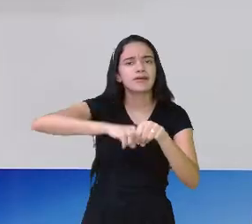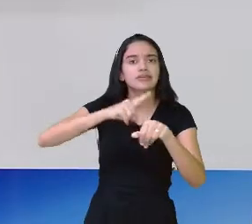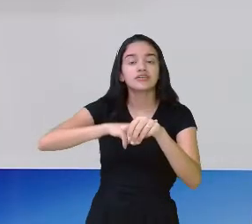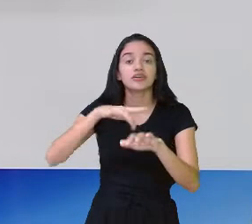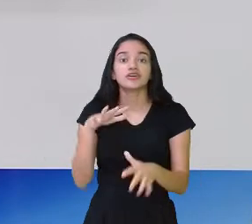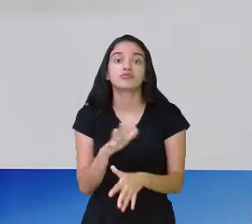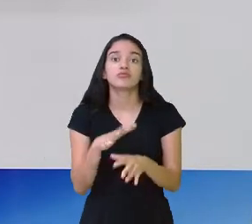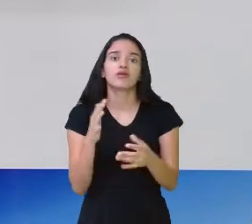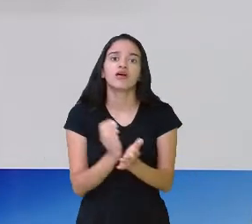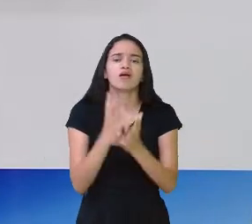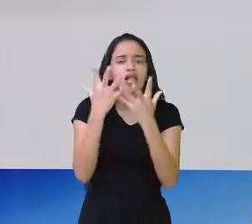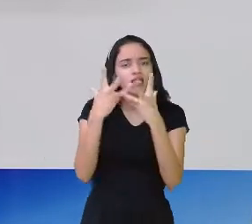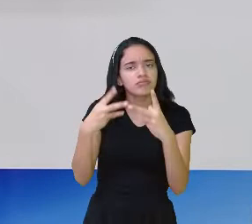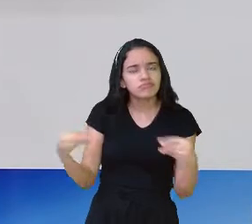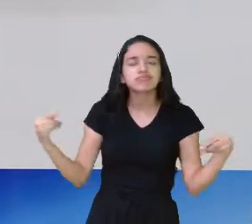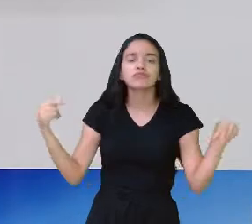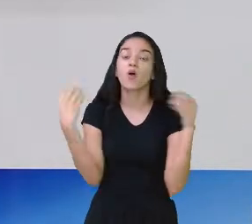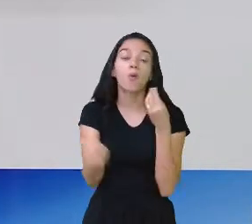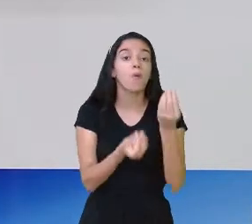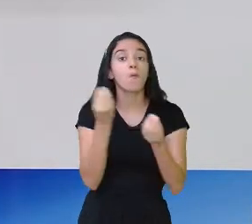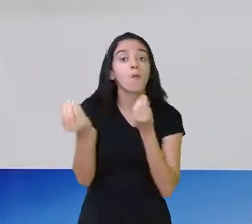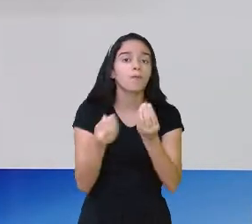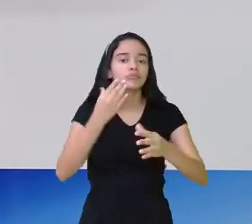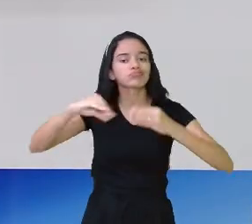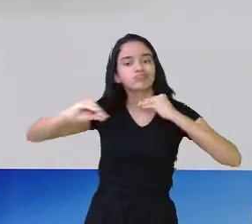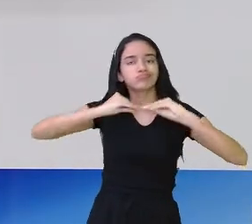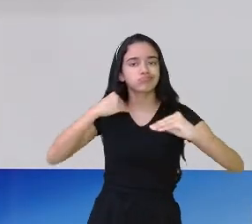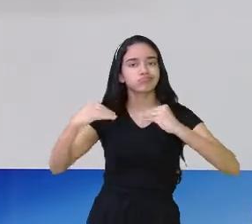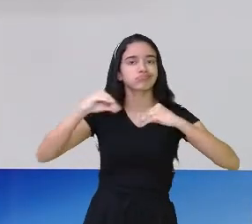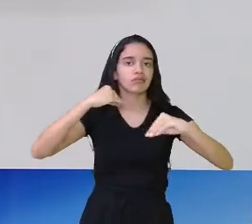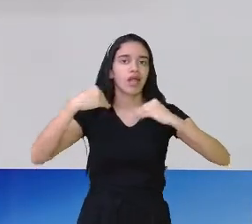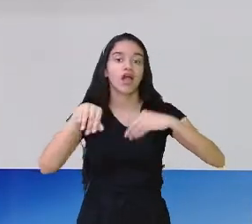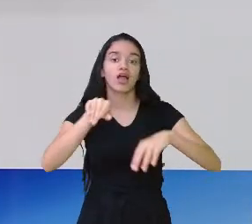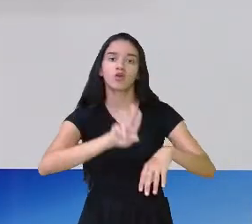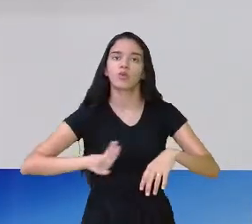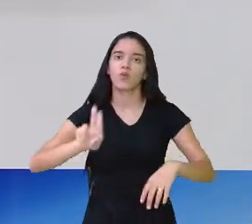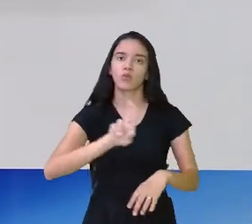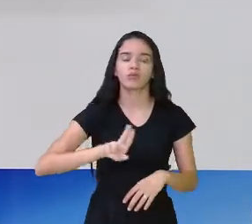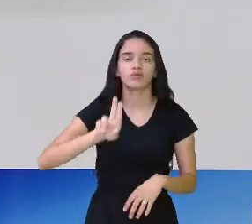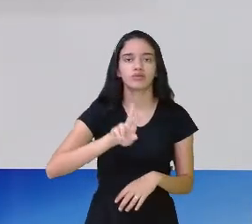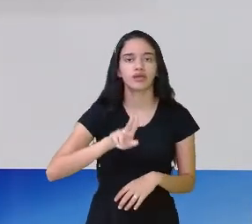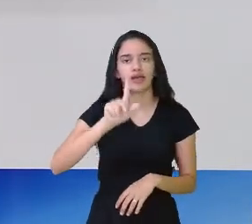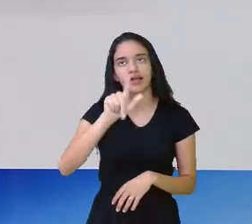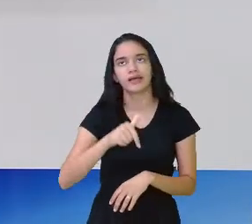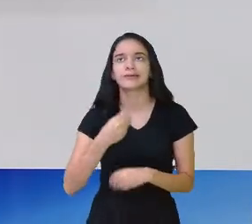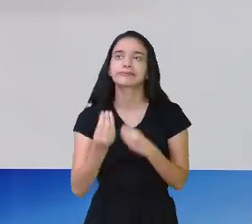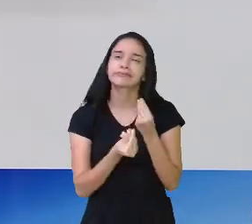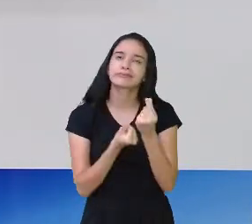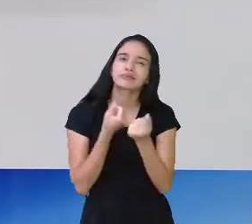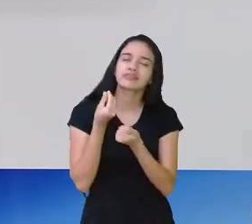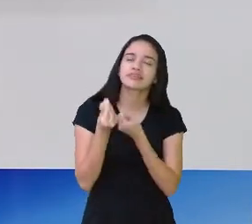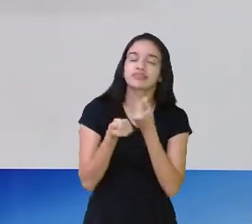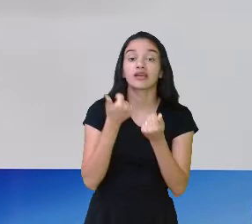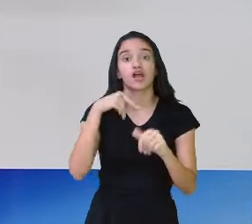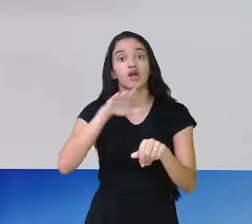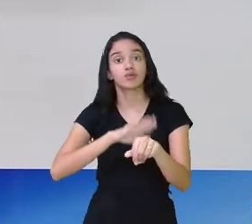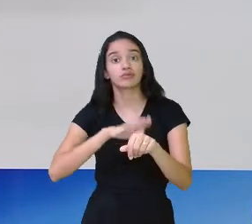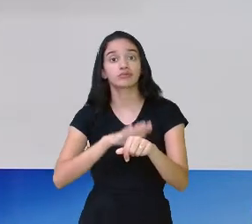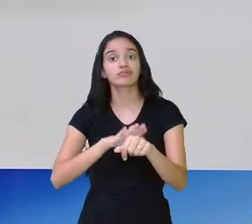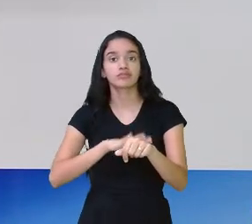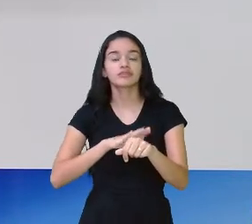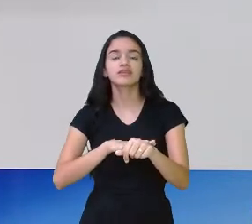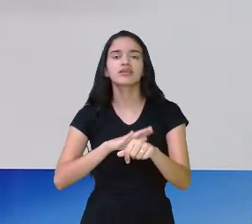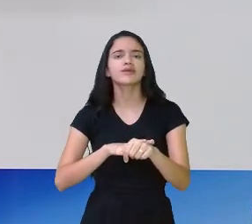vai ser mais fluido, né? Como é que você vai utilizar esse tempo aí